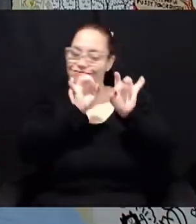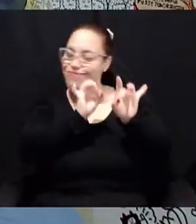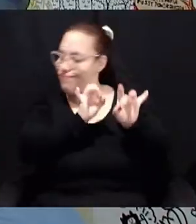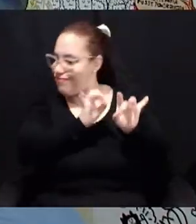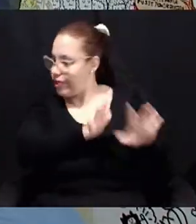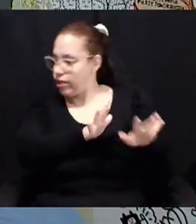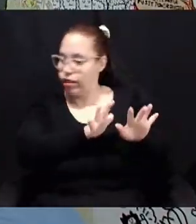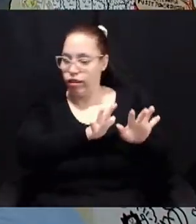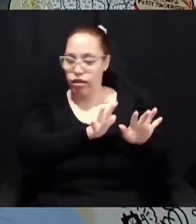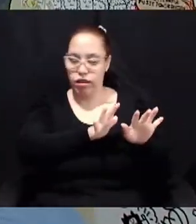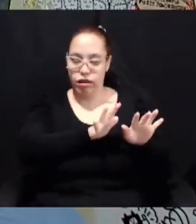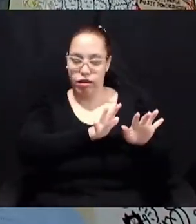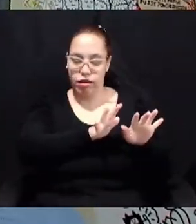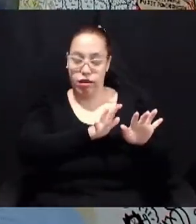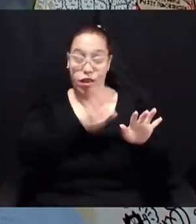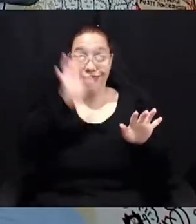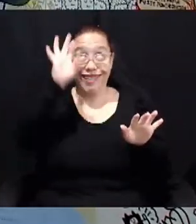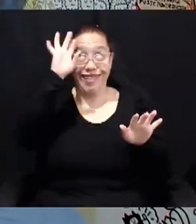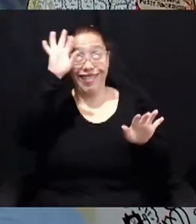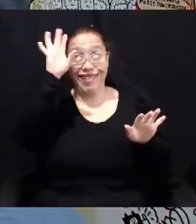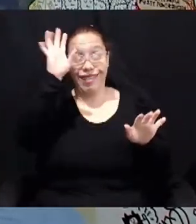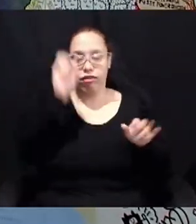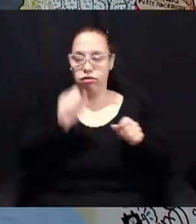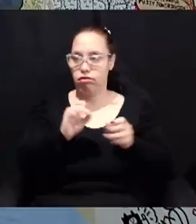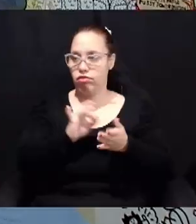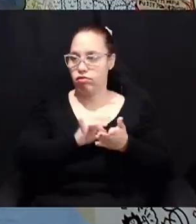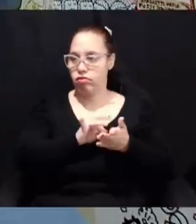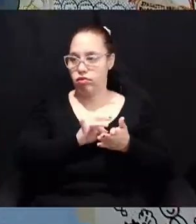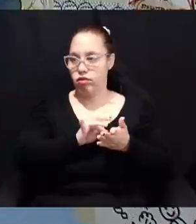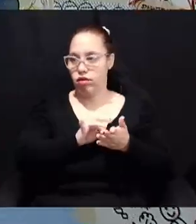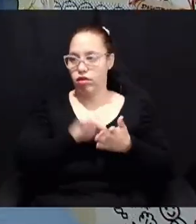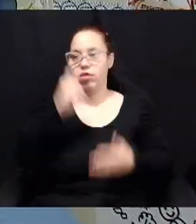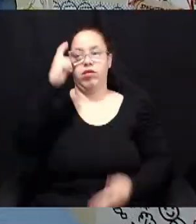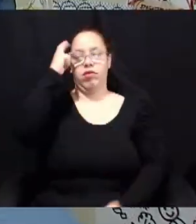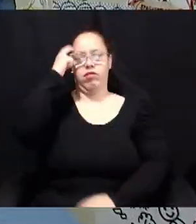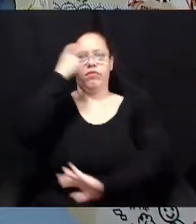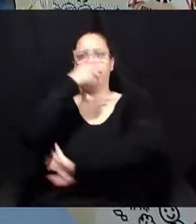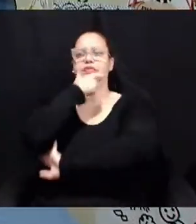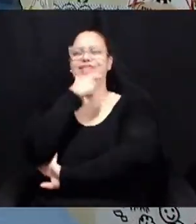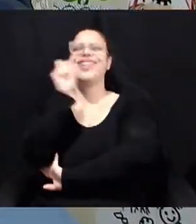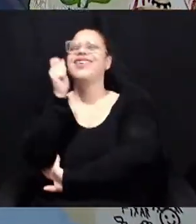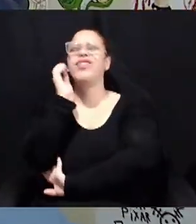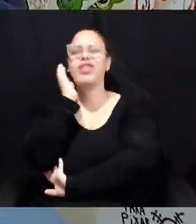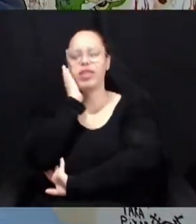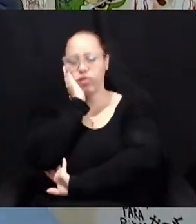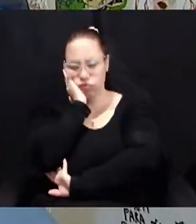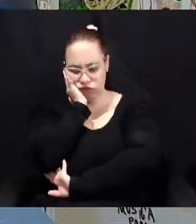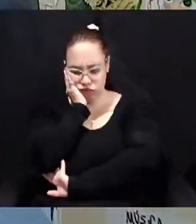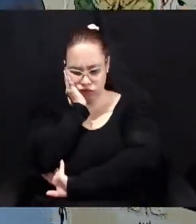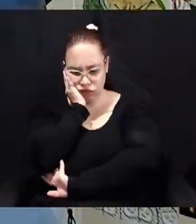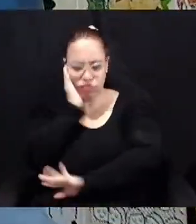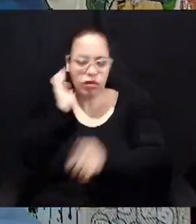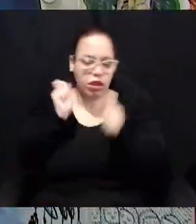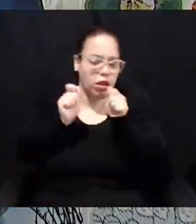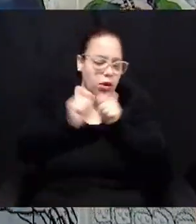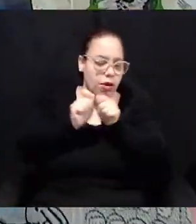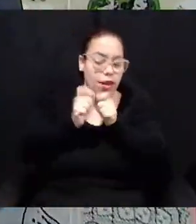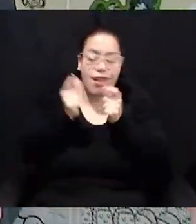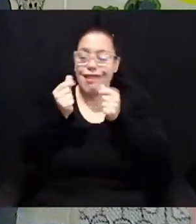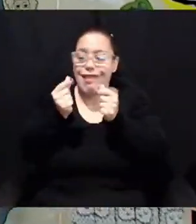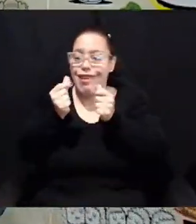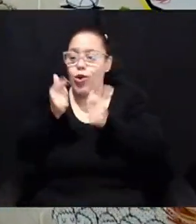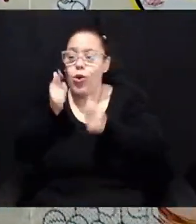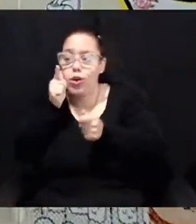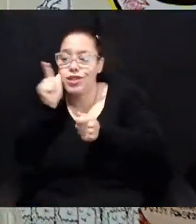a criatividade de fato, a gente sempre vai pensando, né? Puta, o que eu vou fazer? Eu preciso fazer alguma coisa que dê dinheiro, mas que ao mesmo